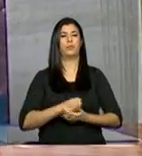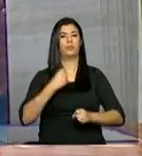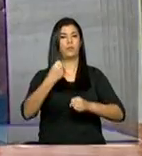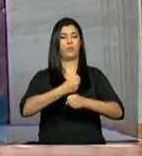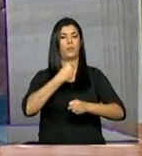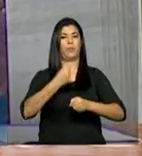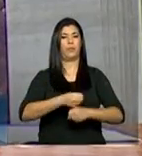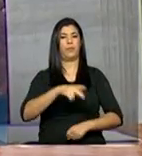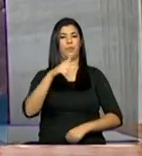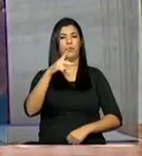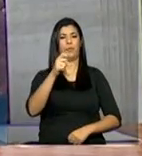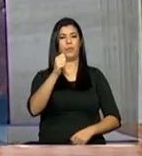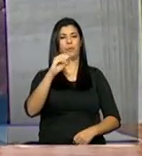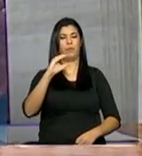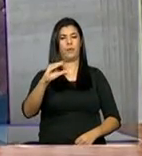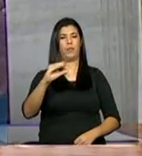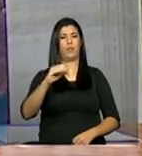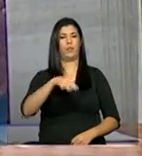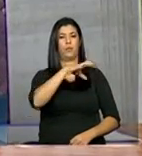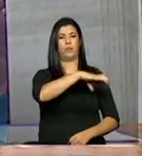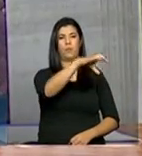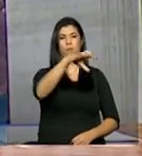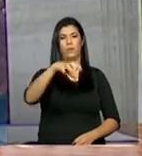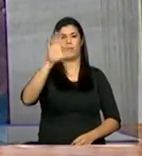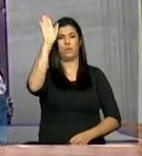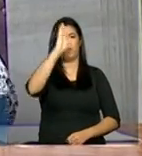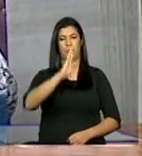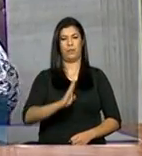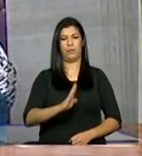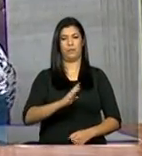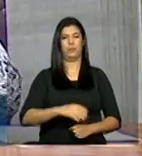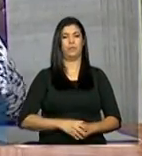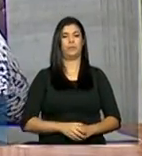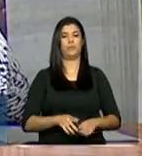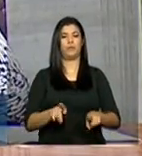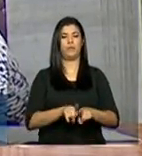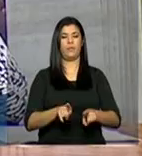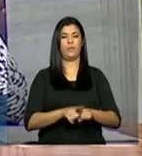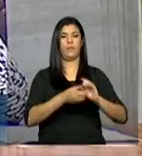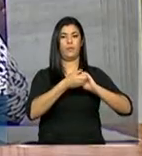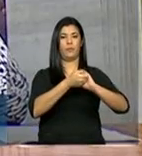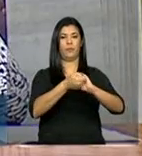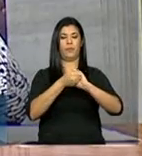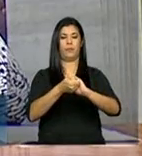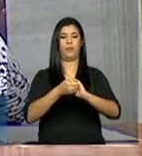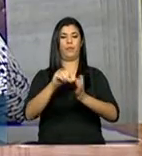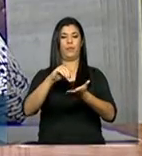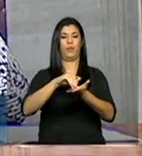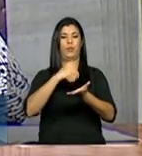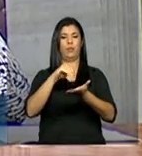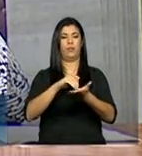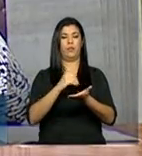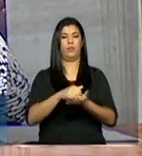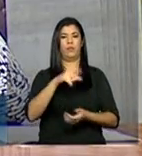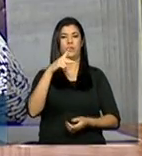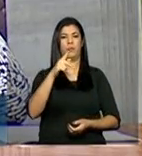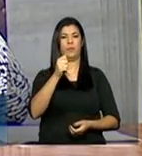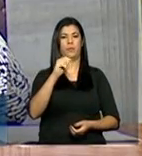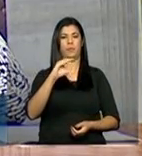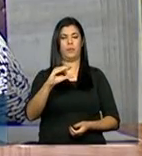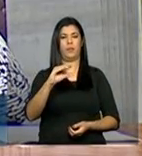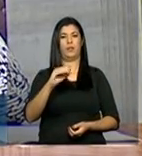PAC em todas as áreas e em todo o país. Queria também cumprimentar o secretário do PAC,